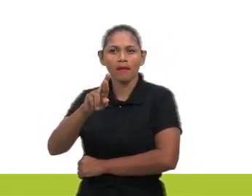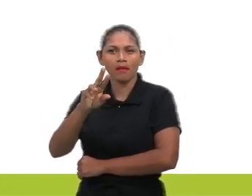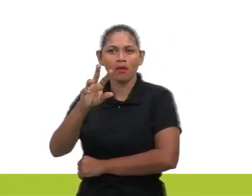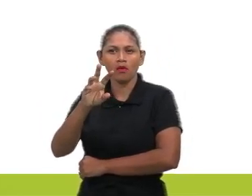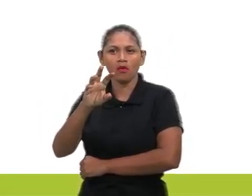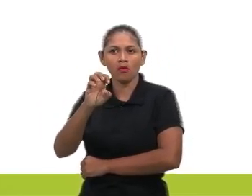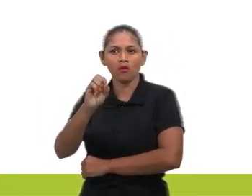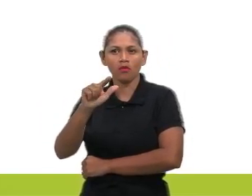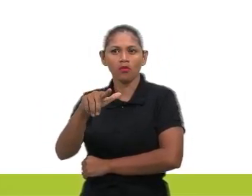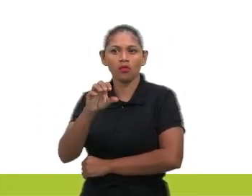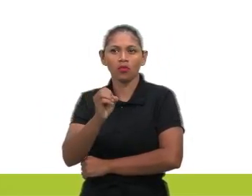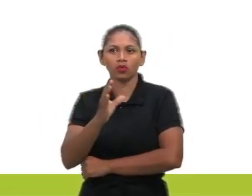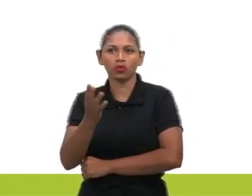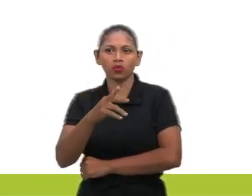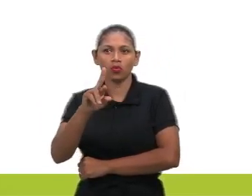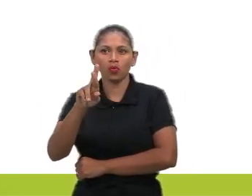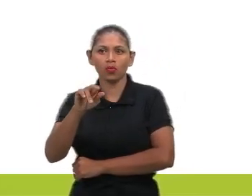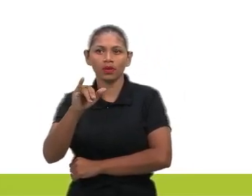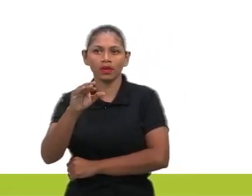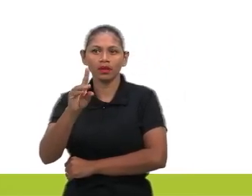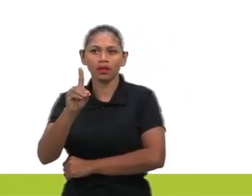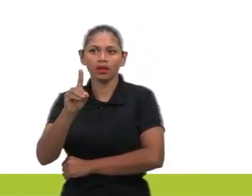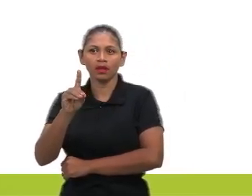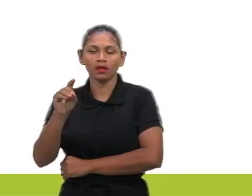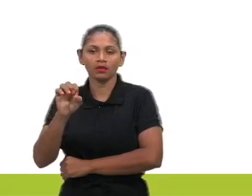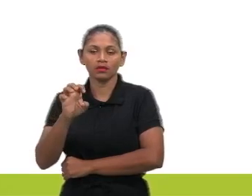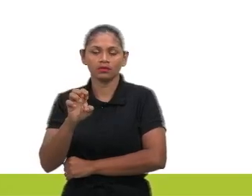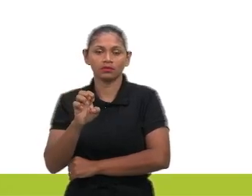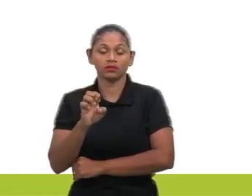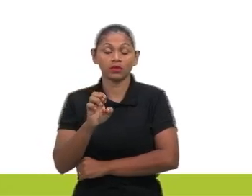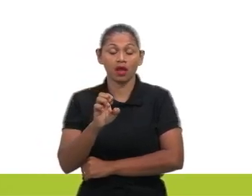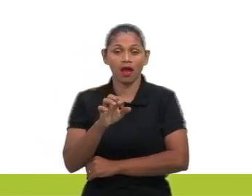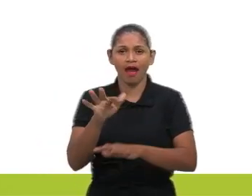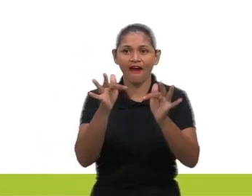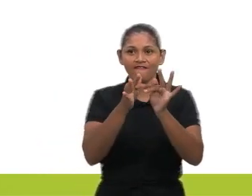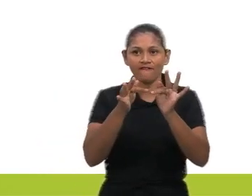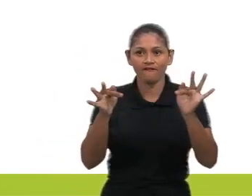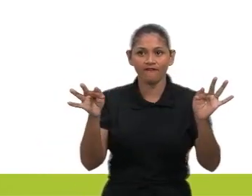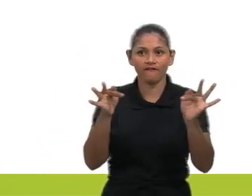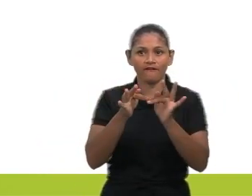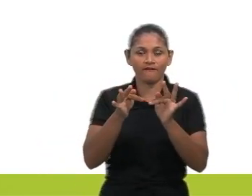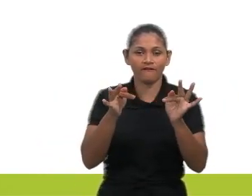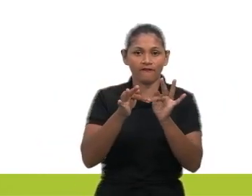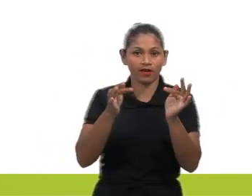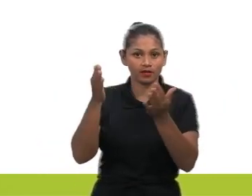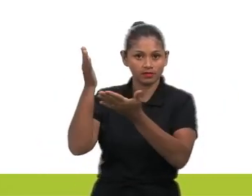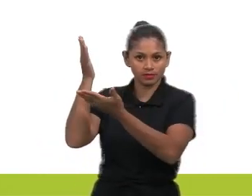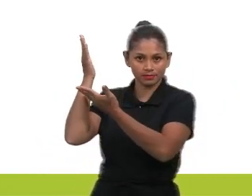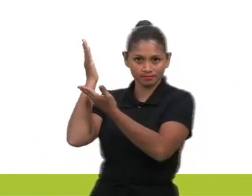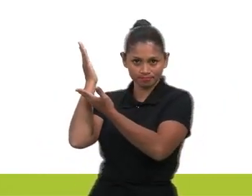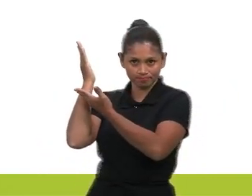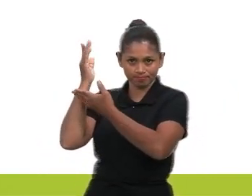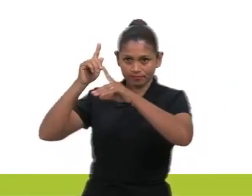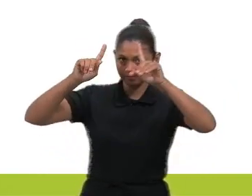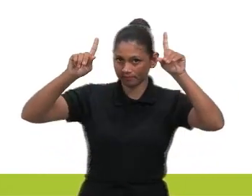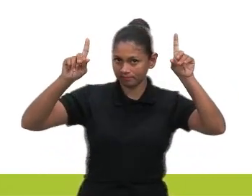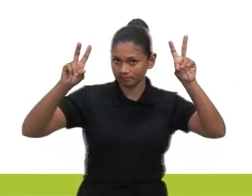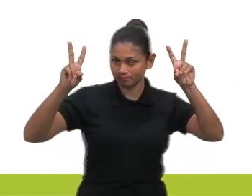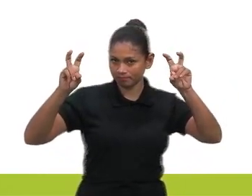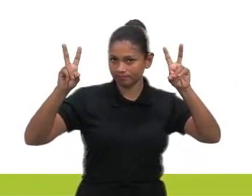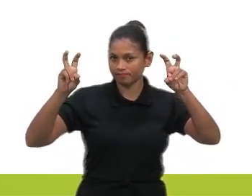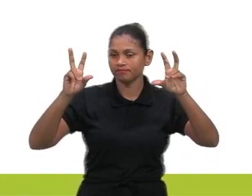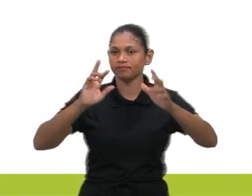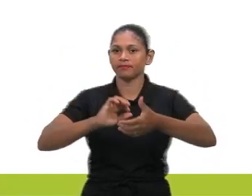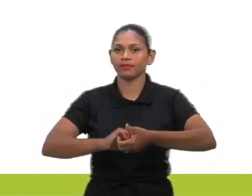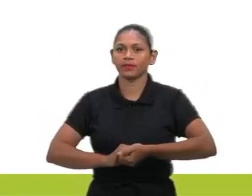a frase I am Lord Voldemort. Né? Então, para quem não sabe, Lord Voldemort ele é o